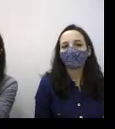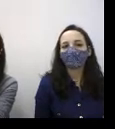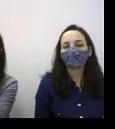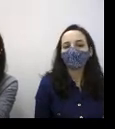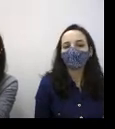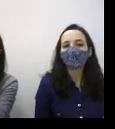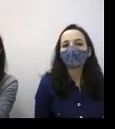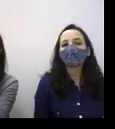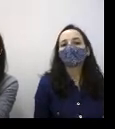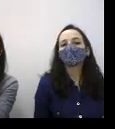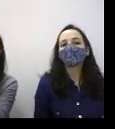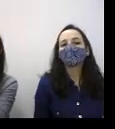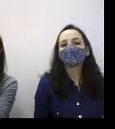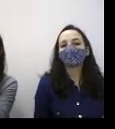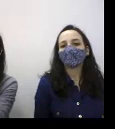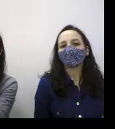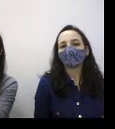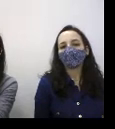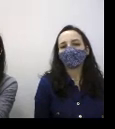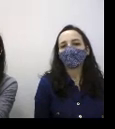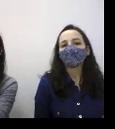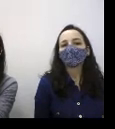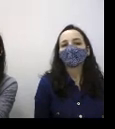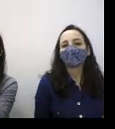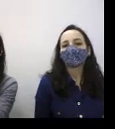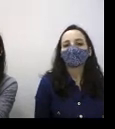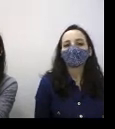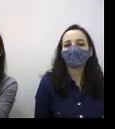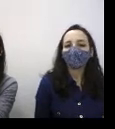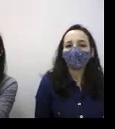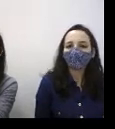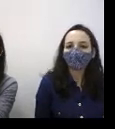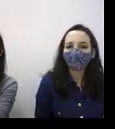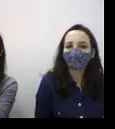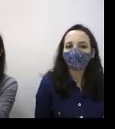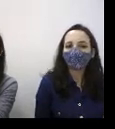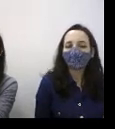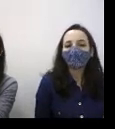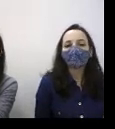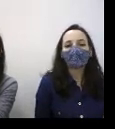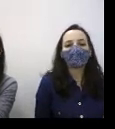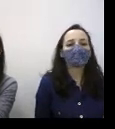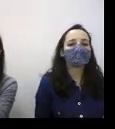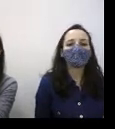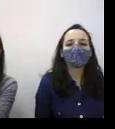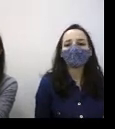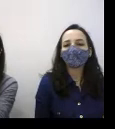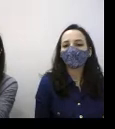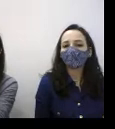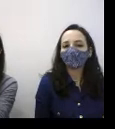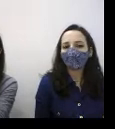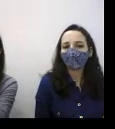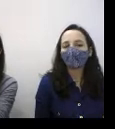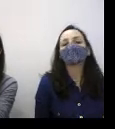um lugar ao sol propiciam um surgimento maior de sensação de fracasso pessoal, o que afeta